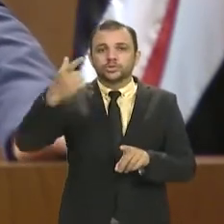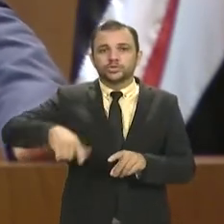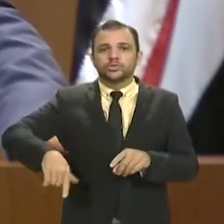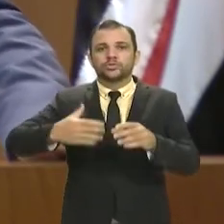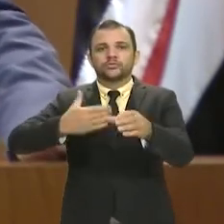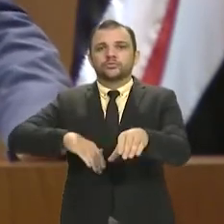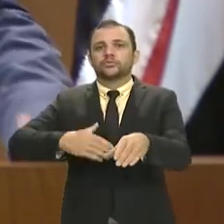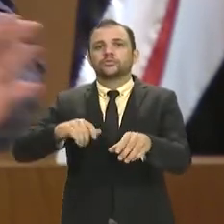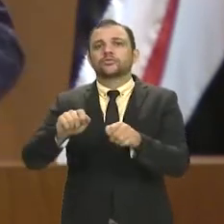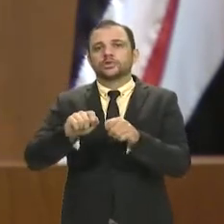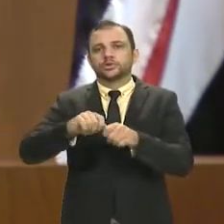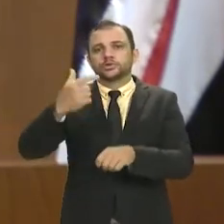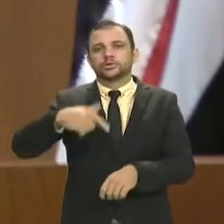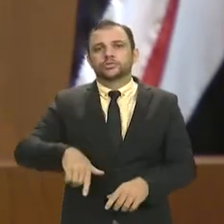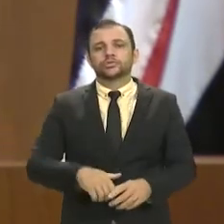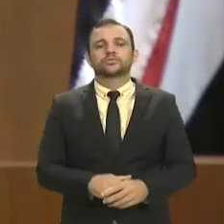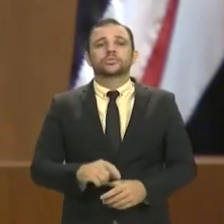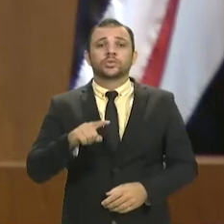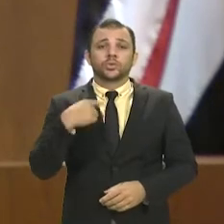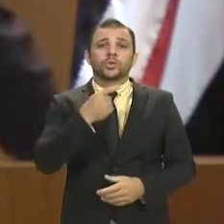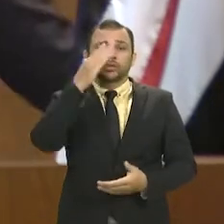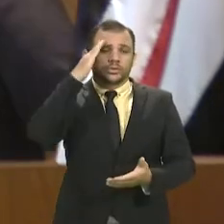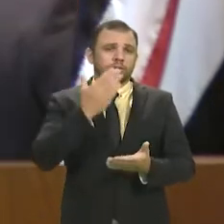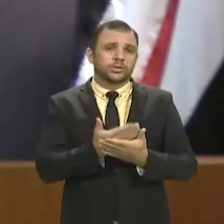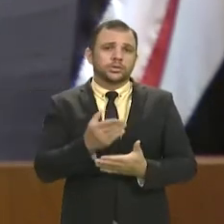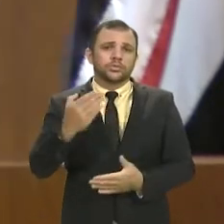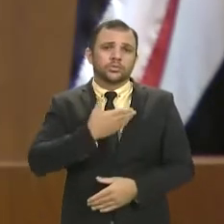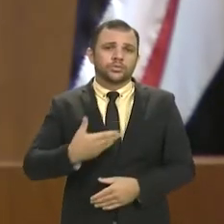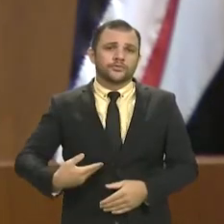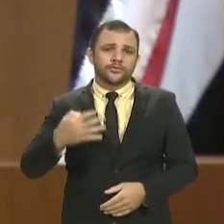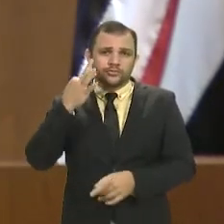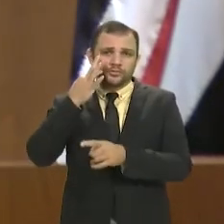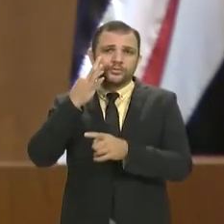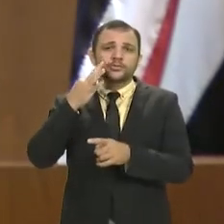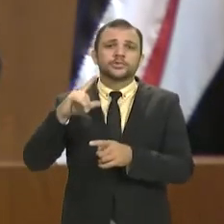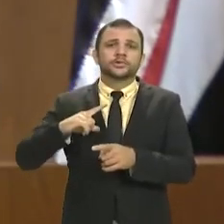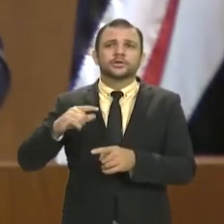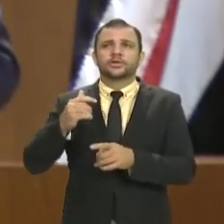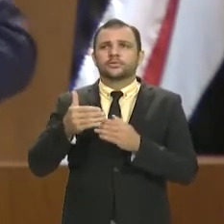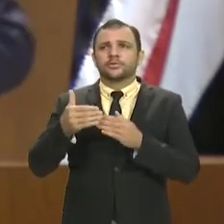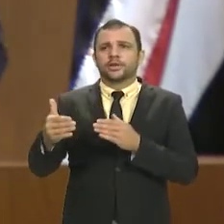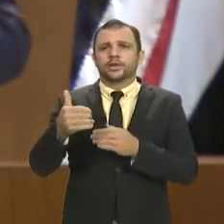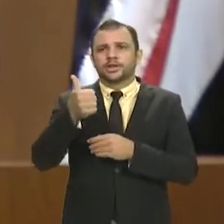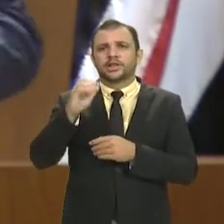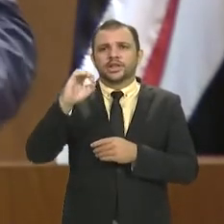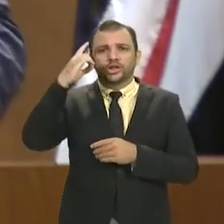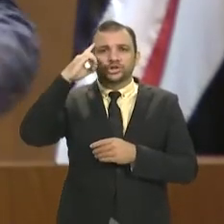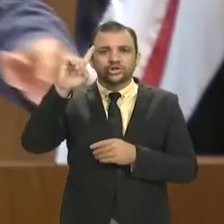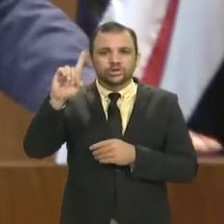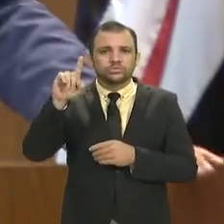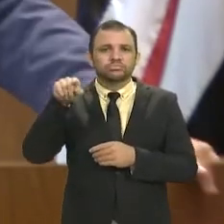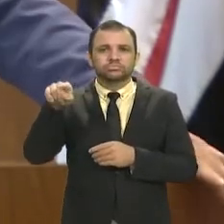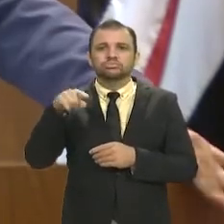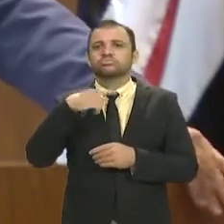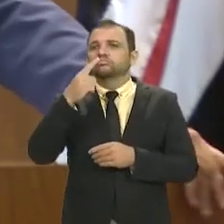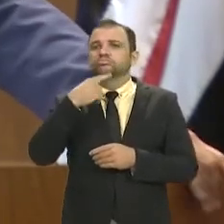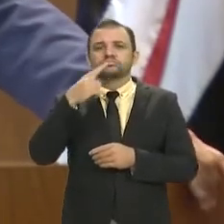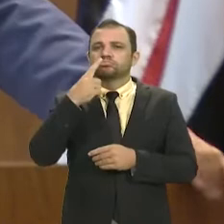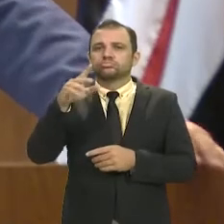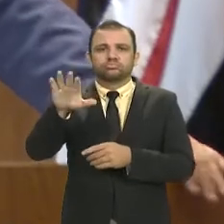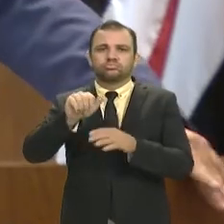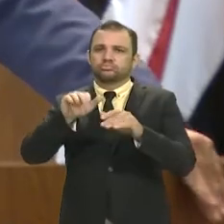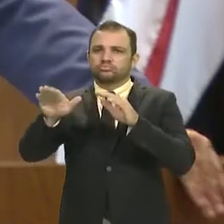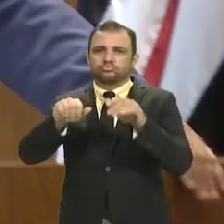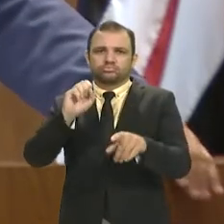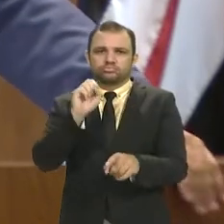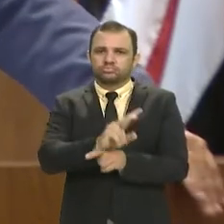novo concurso. Acreditamos que o governador Flávio Dino só tem mais 10 dias, não vai ter como fazer a nomeação,